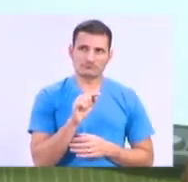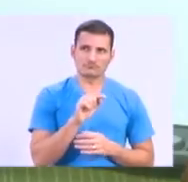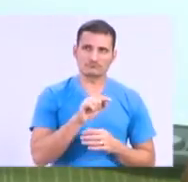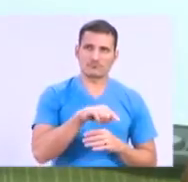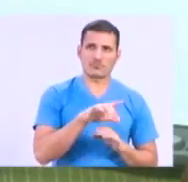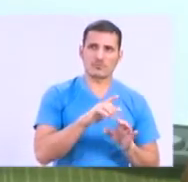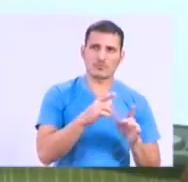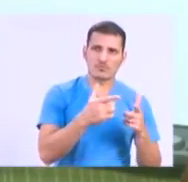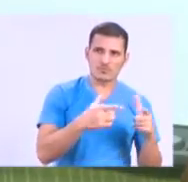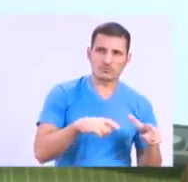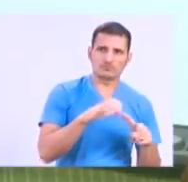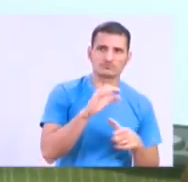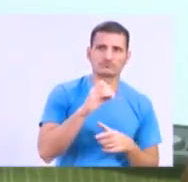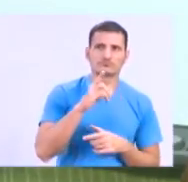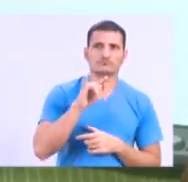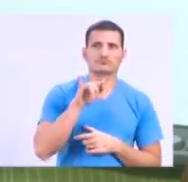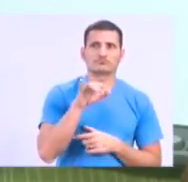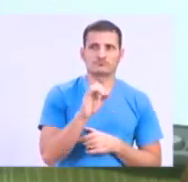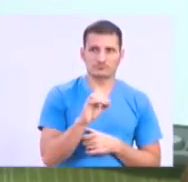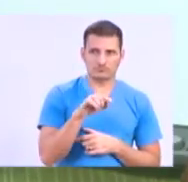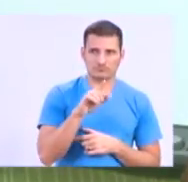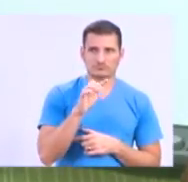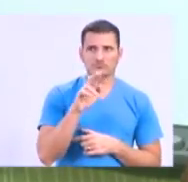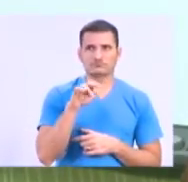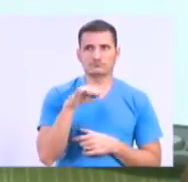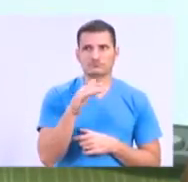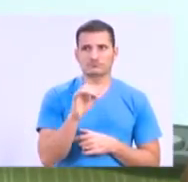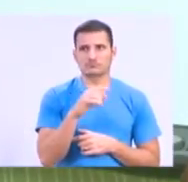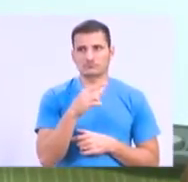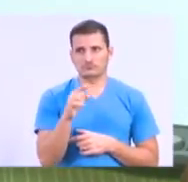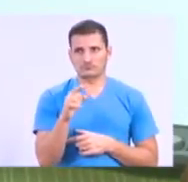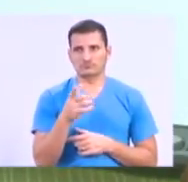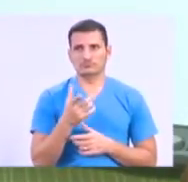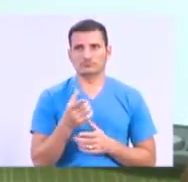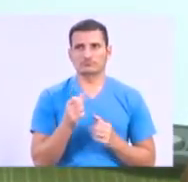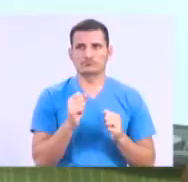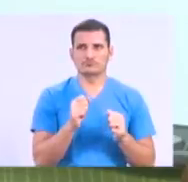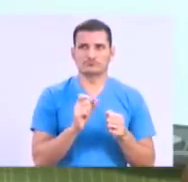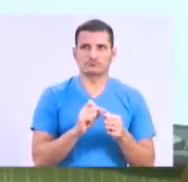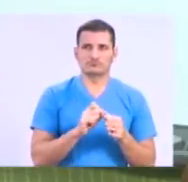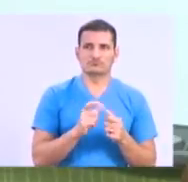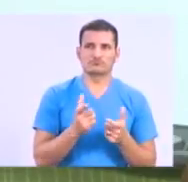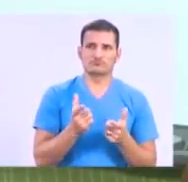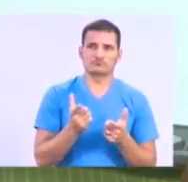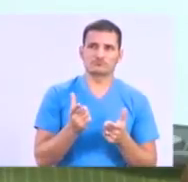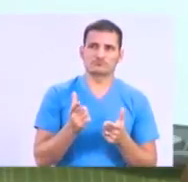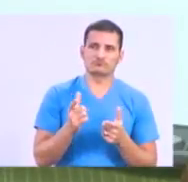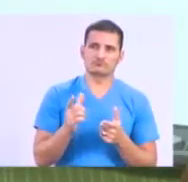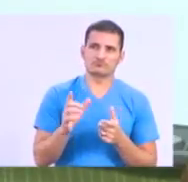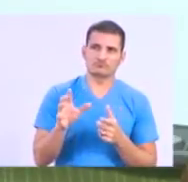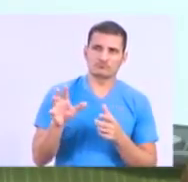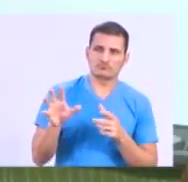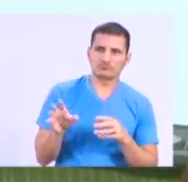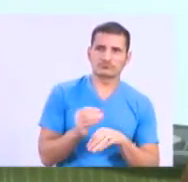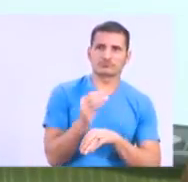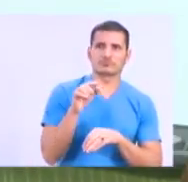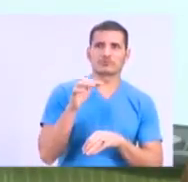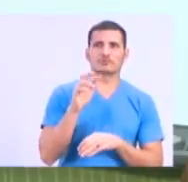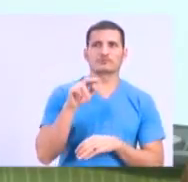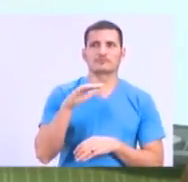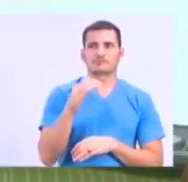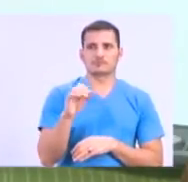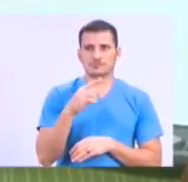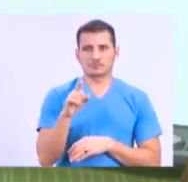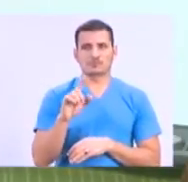função, automaticamente eu posso fazer chamadas a essa função vai me